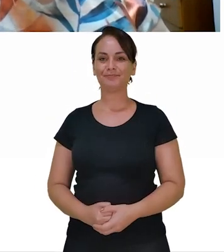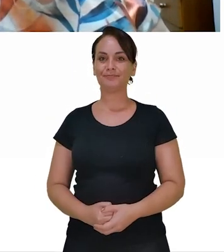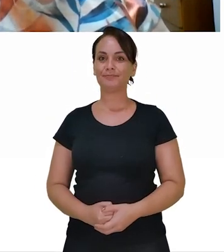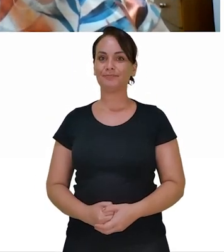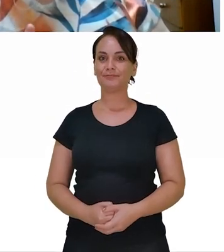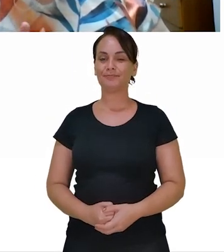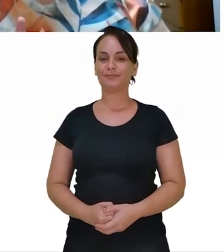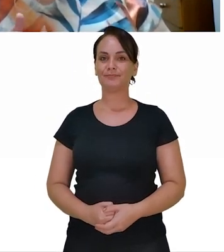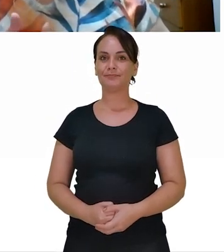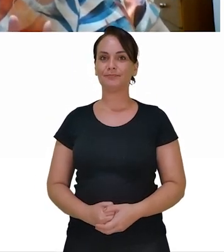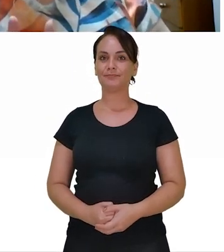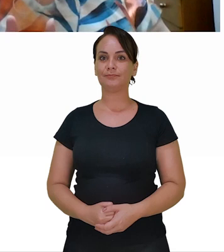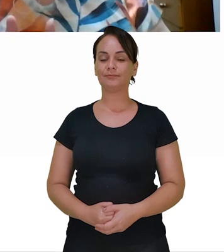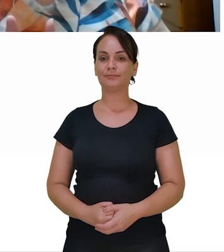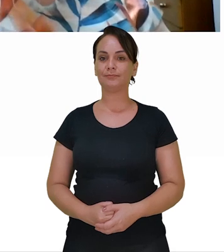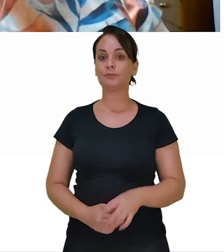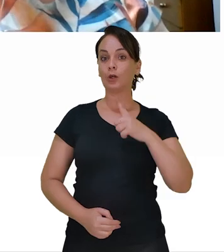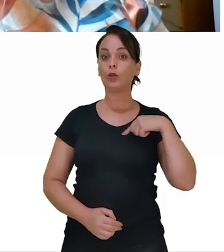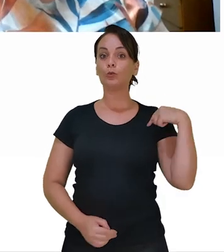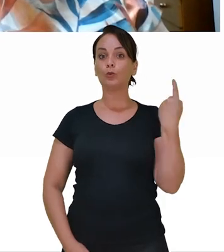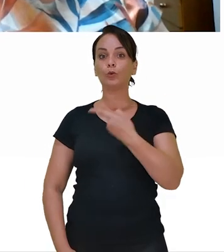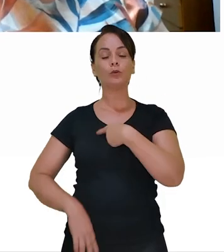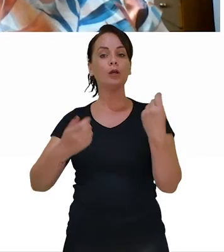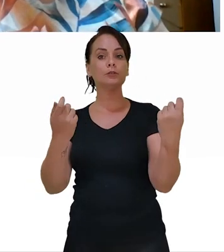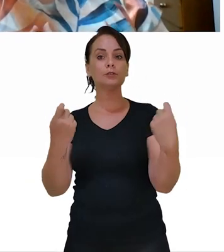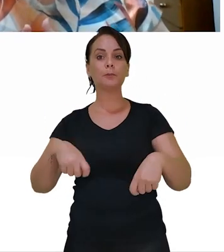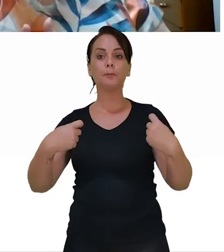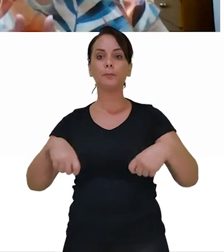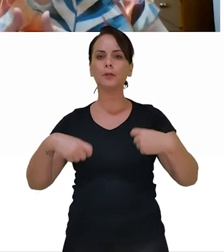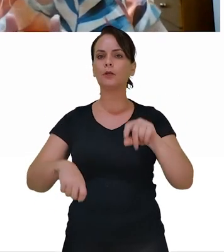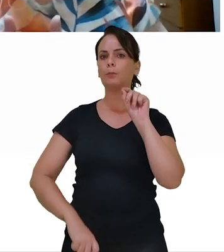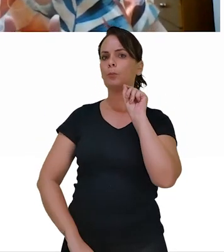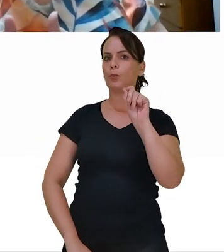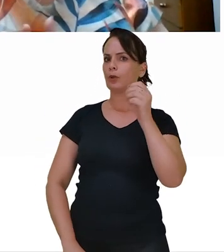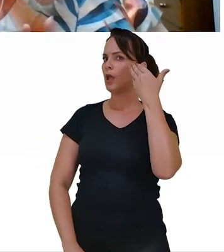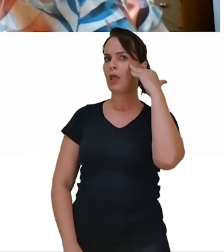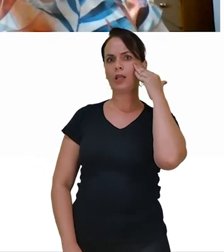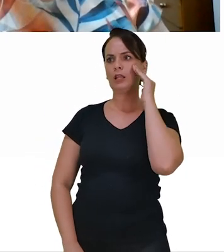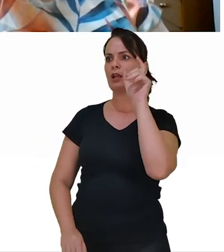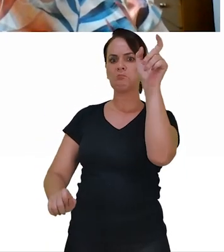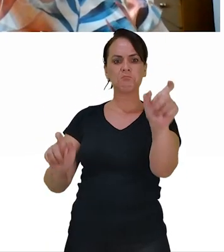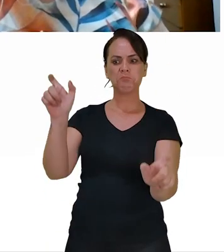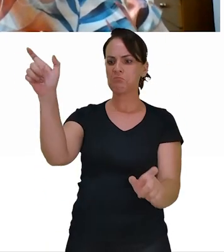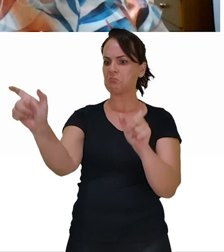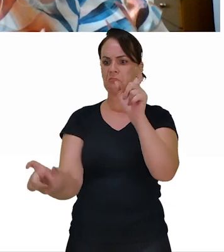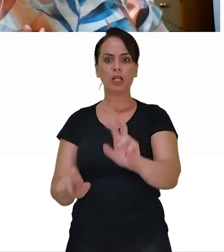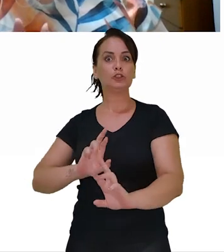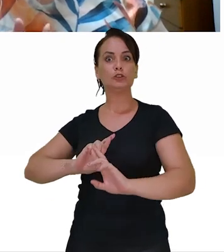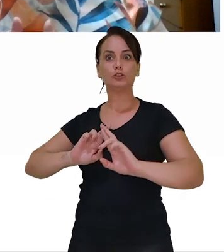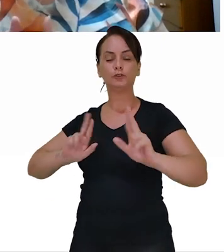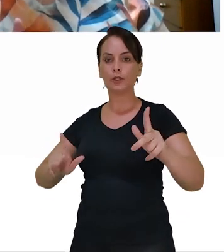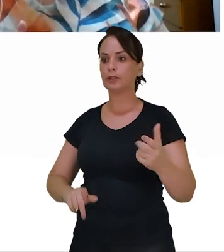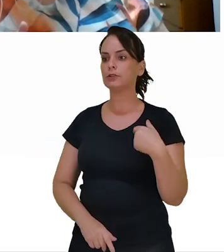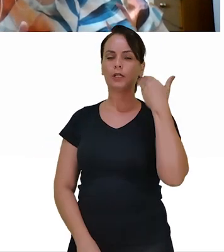Bom, o que nós precisamos é entender que todo mundo é diferente, entender que,